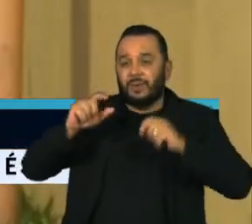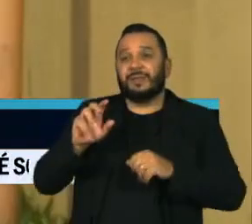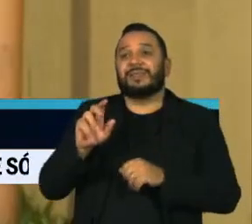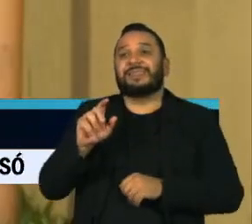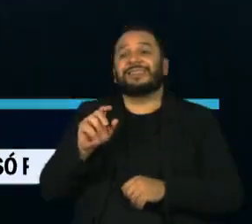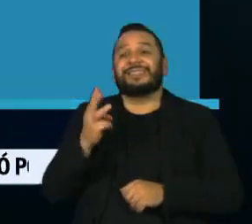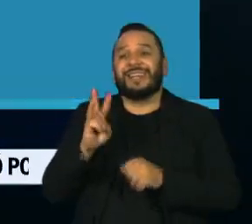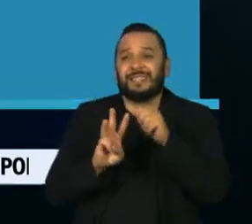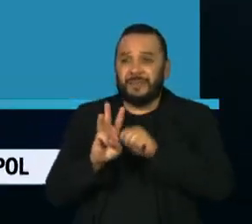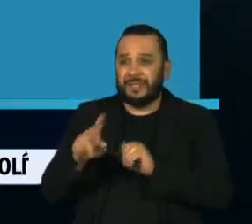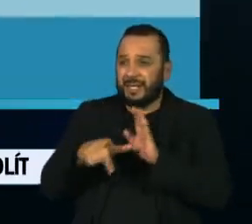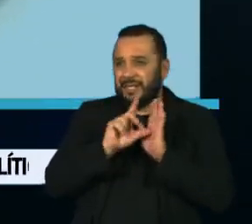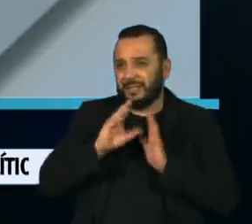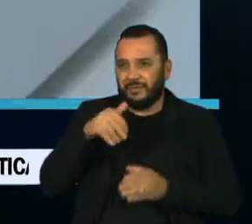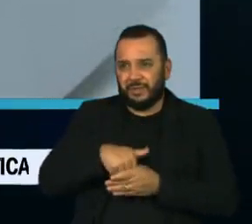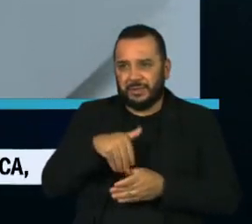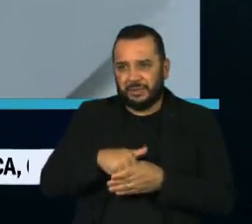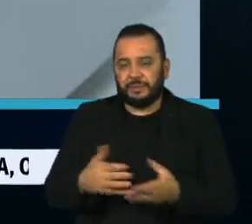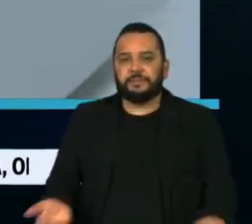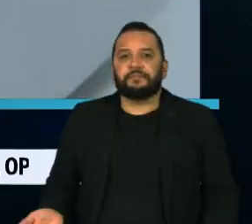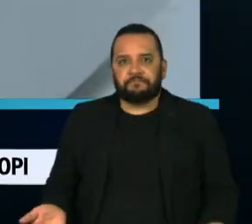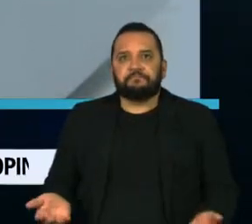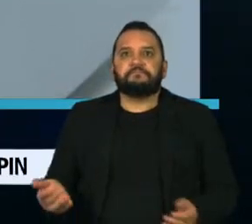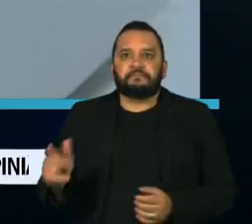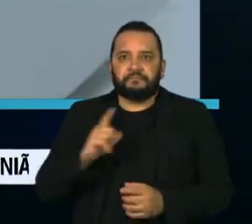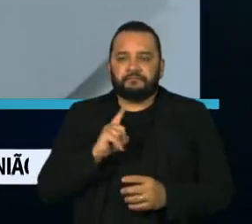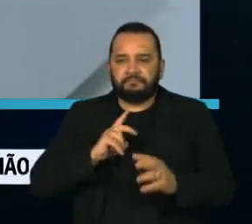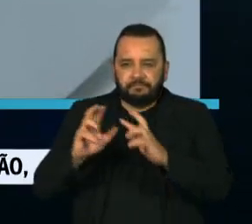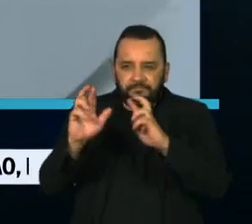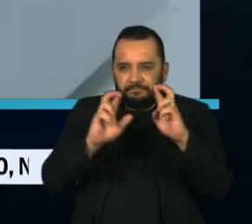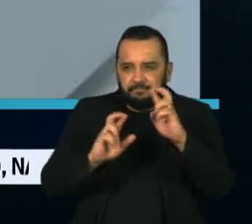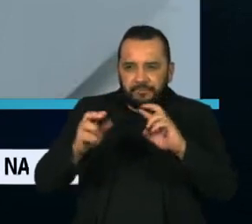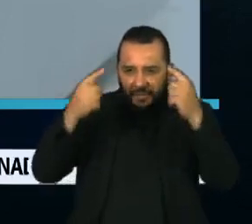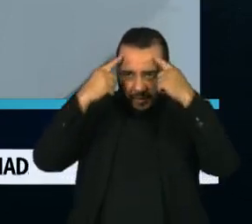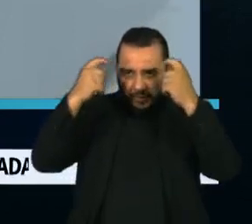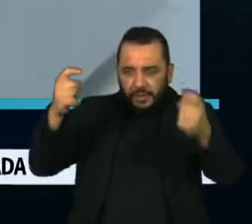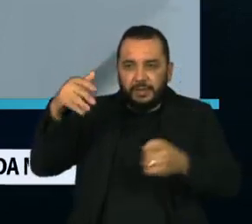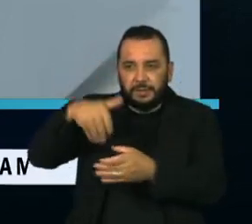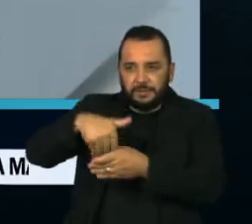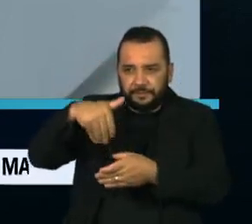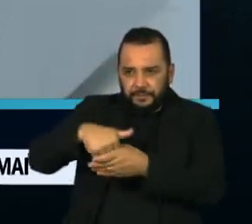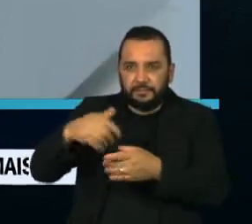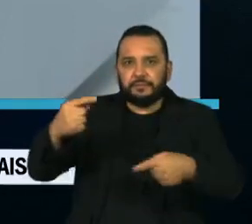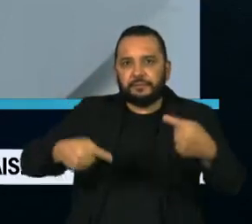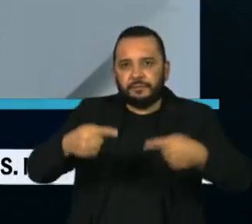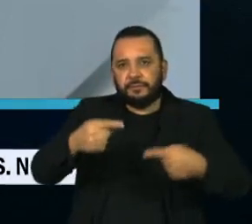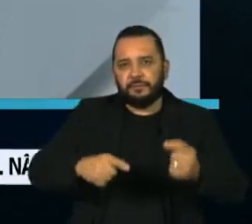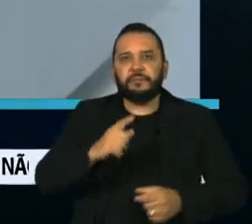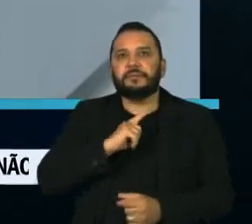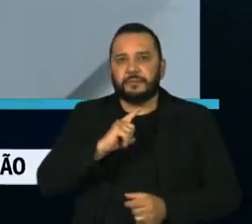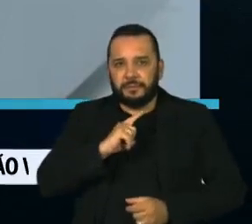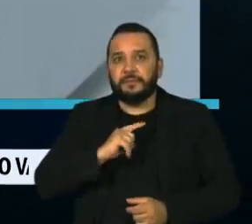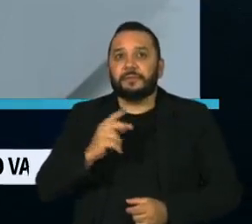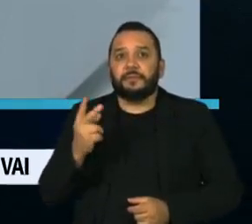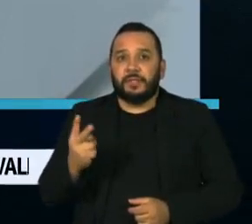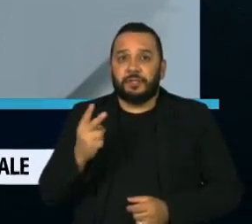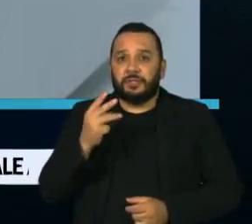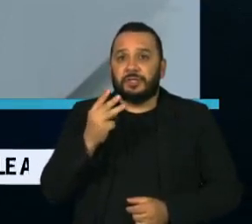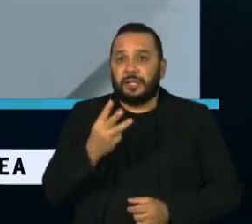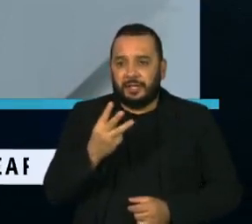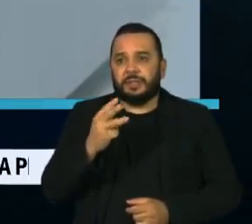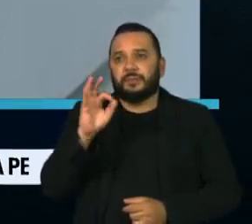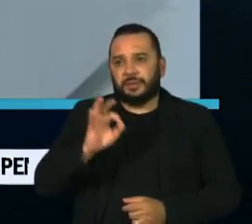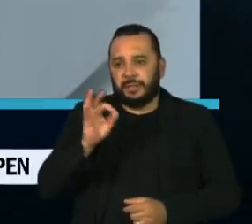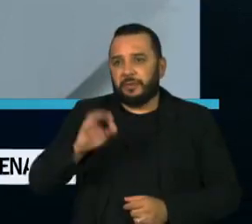das eleições. De acordo com o Observatório da Violência Política e Eleitoral, o número de casos foi 23% maior